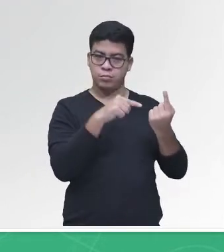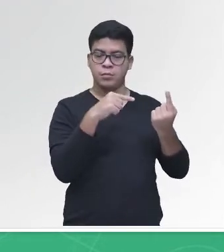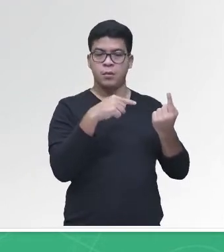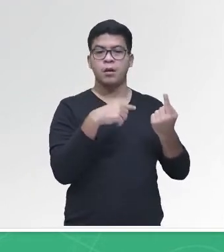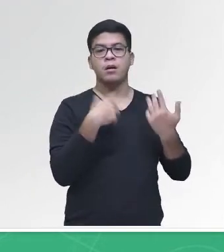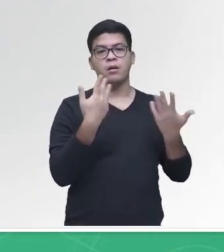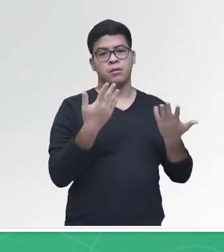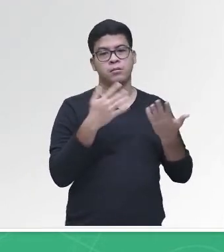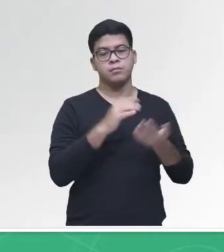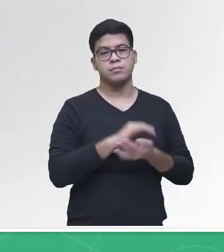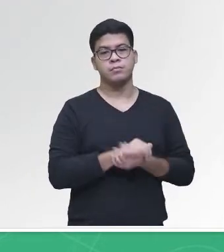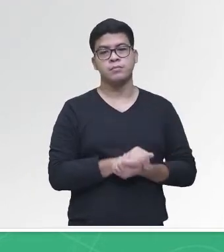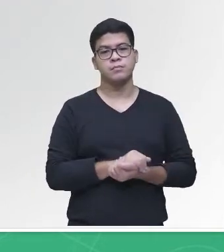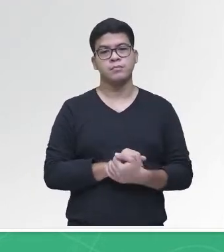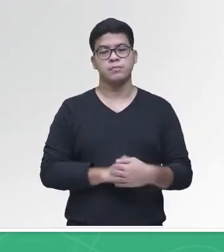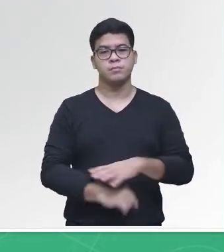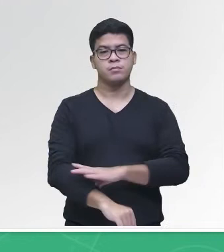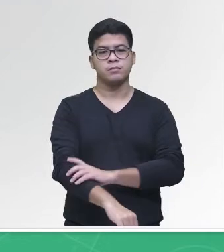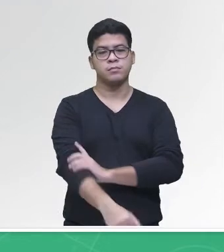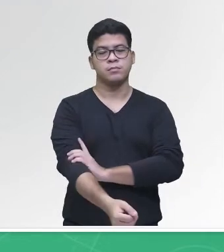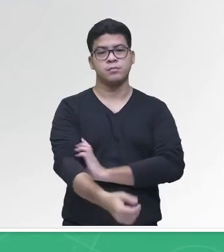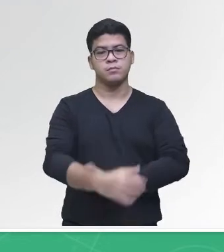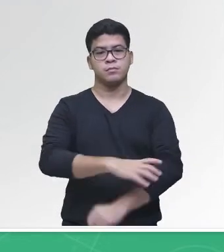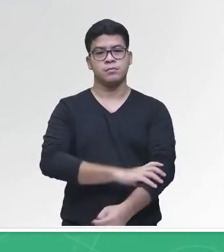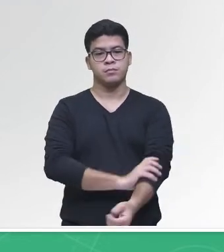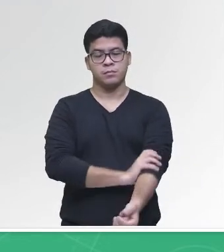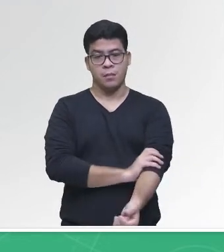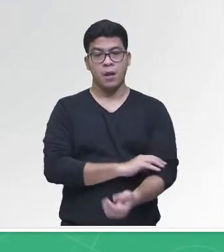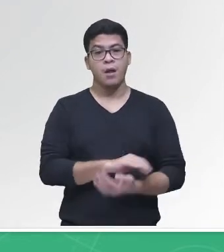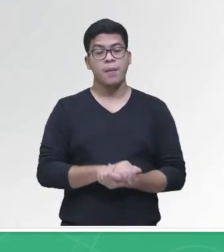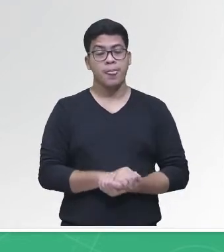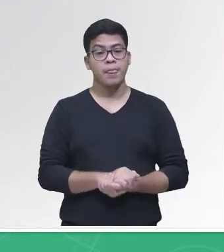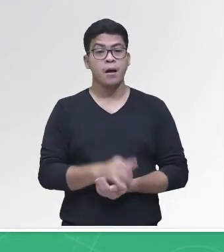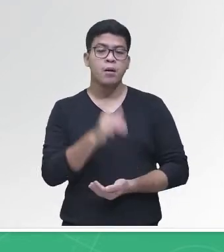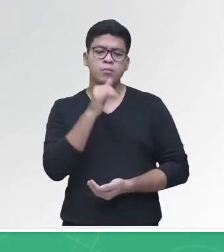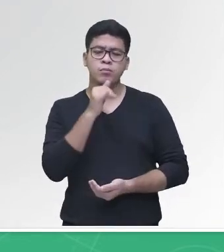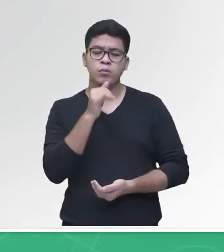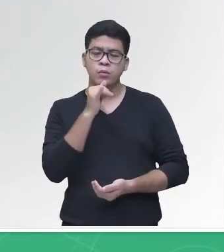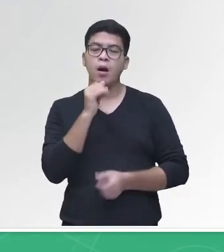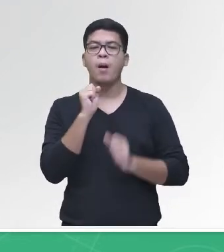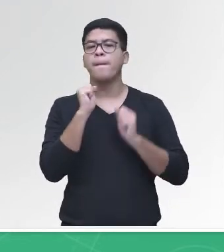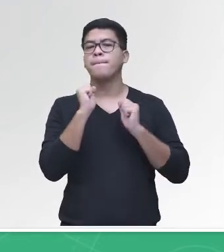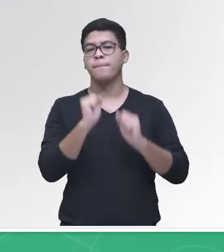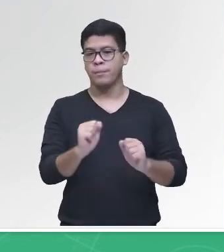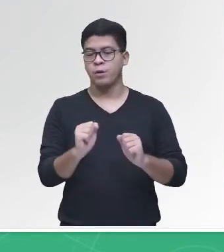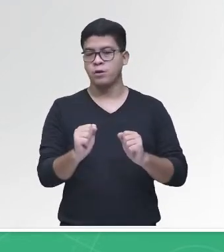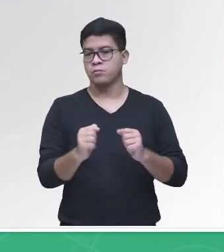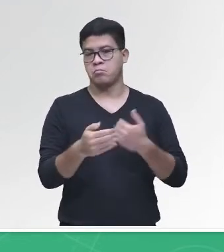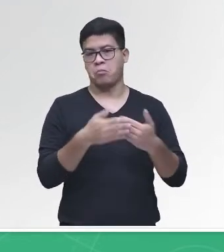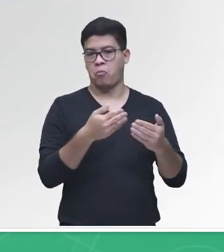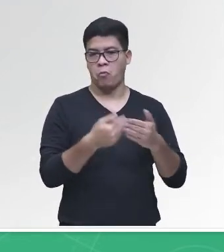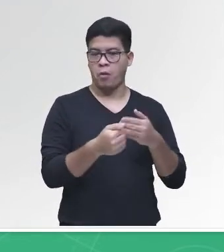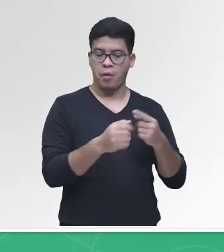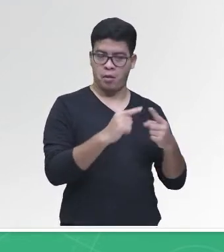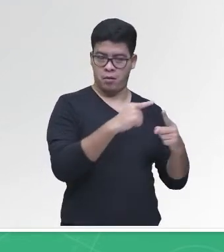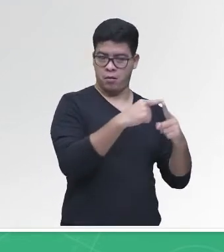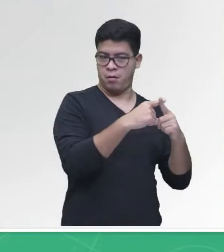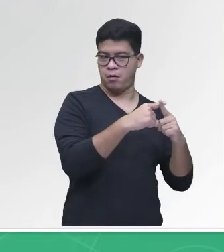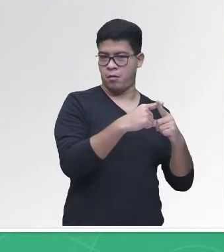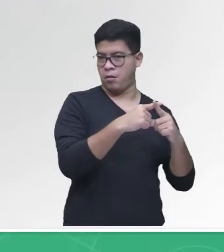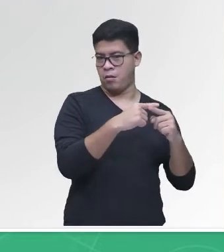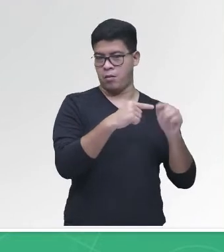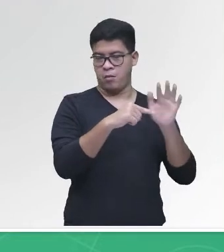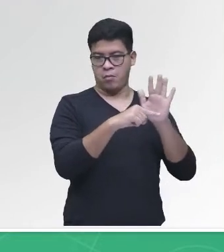nós escolhemos aqui o negativo, ou seja, corpo eletrizado negativamente. Aí você